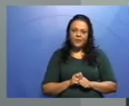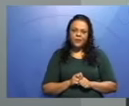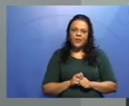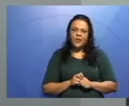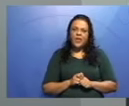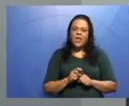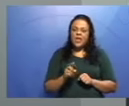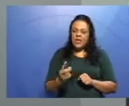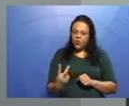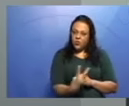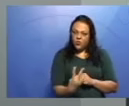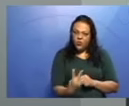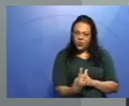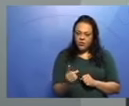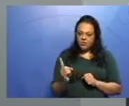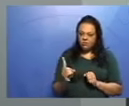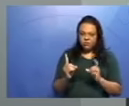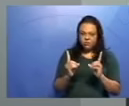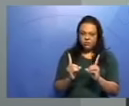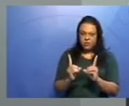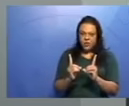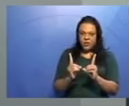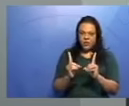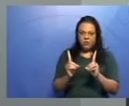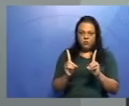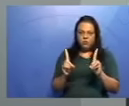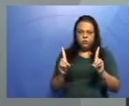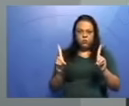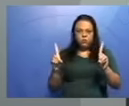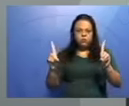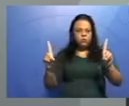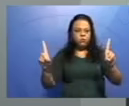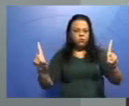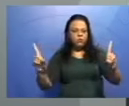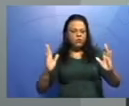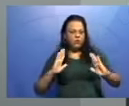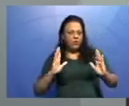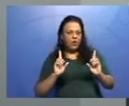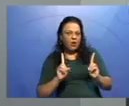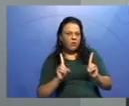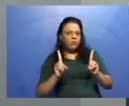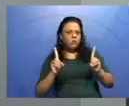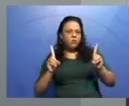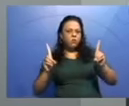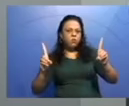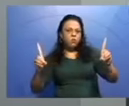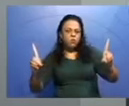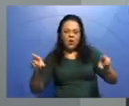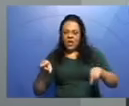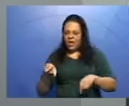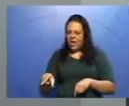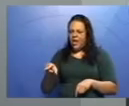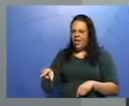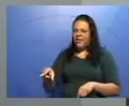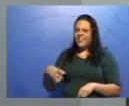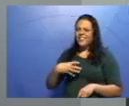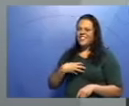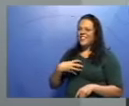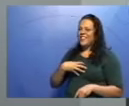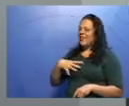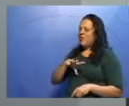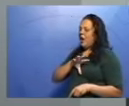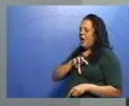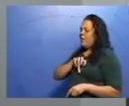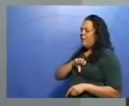um a sua rua. Ruas opostas, todos alegres. Rita, porque se sente amada, e